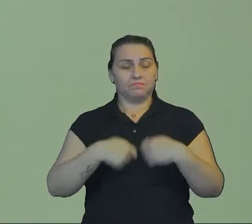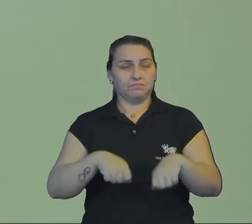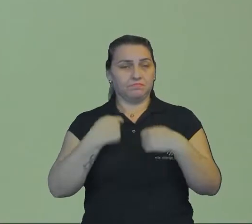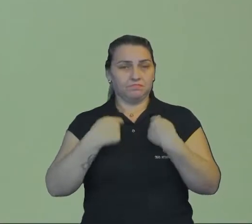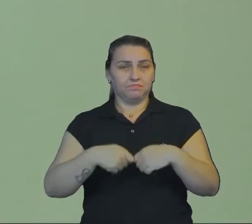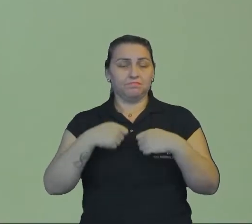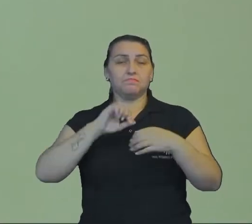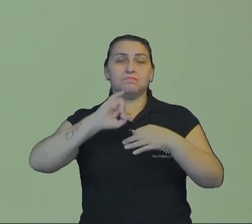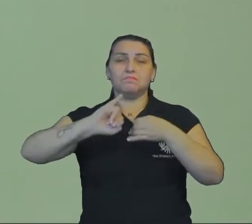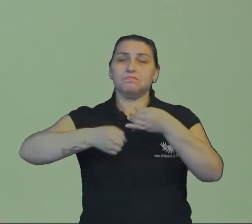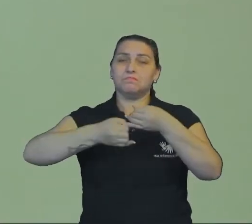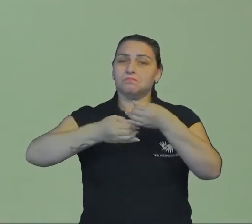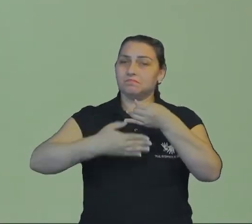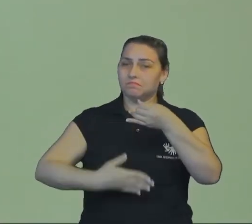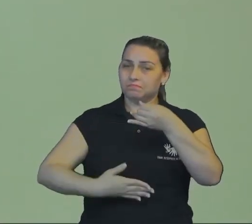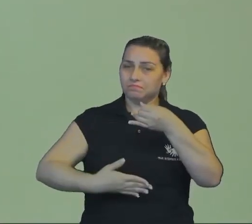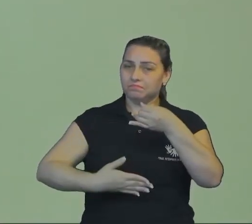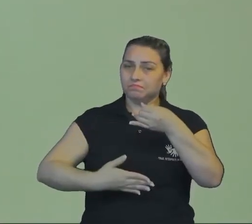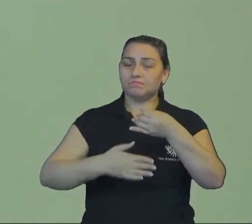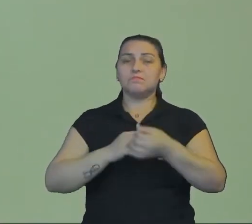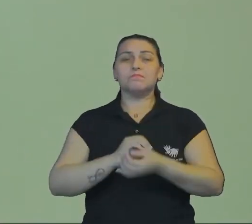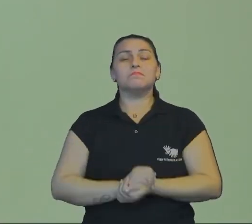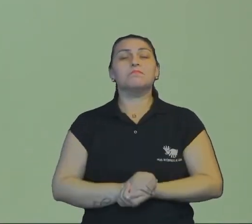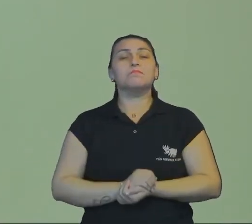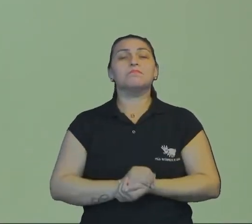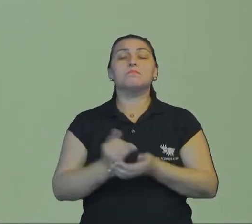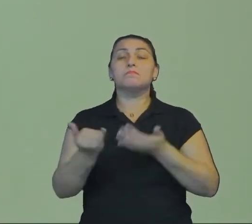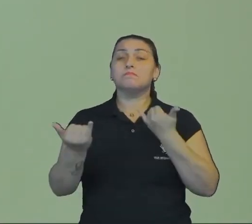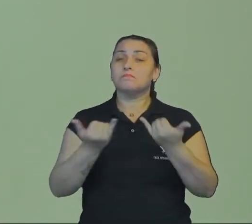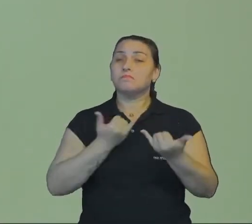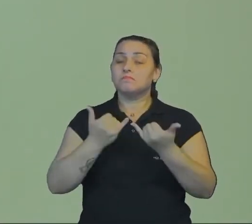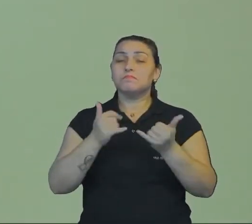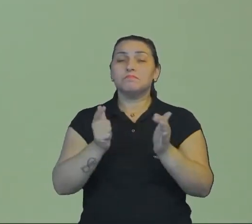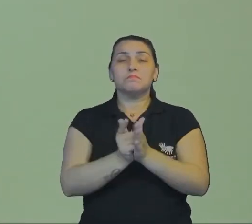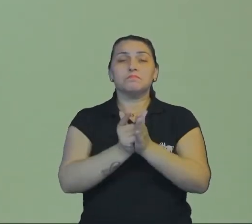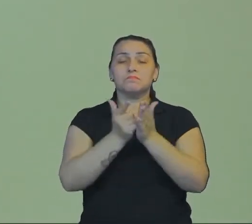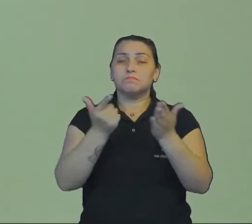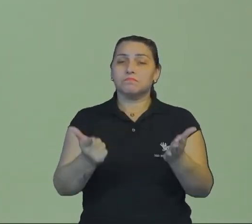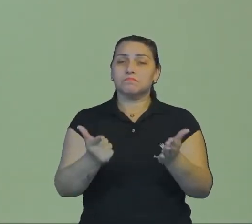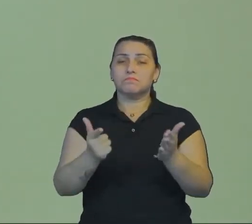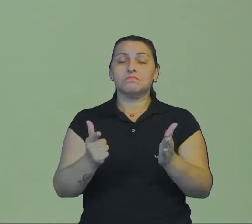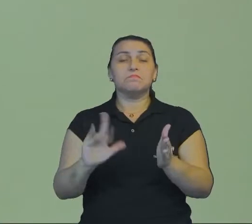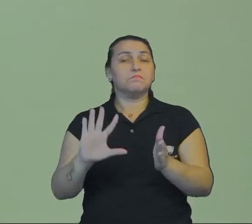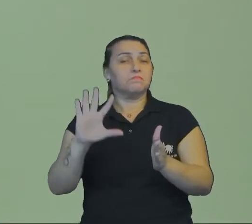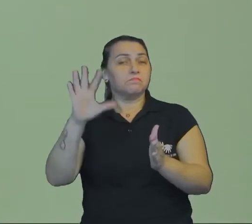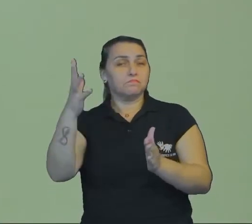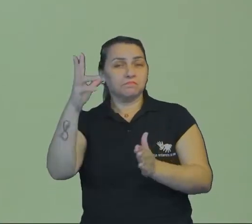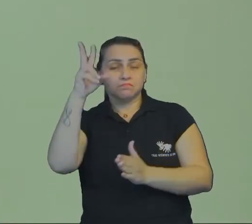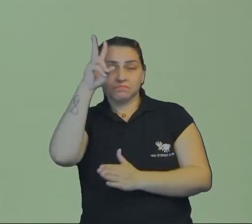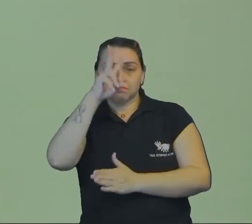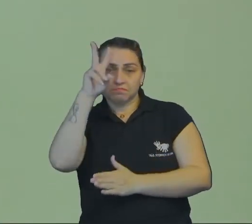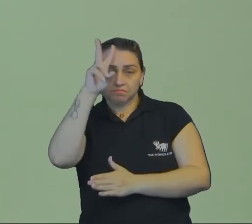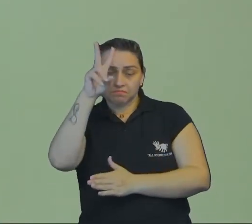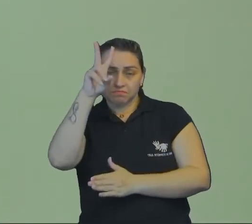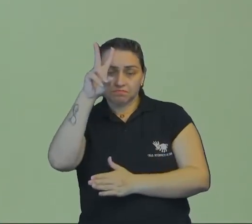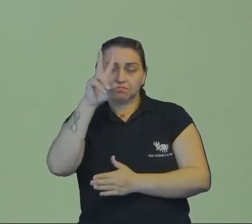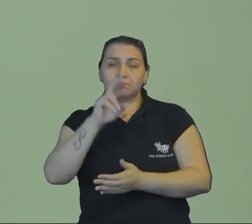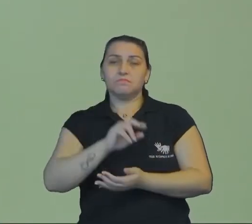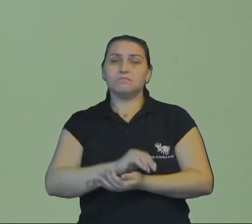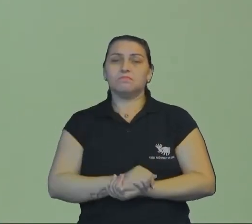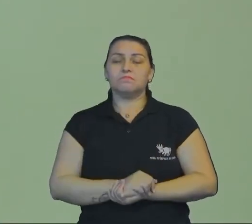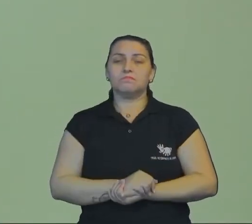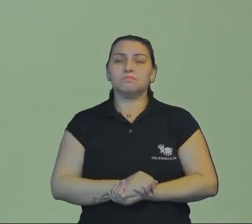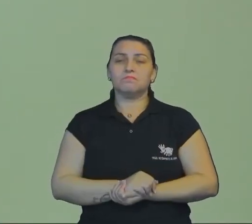de uma justificativa, né, de dados jornalísticos, de fatos históricos e